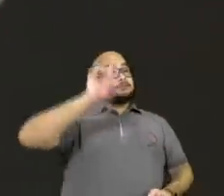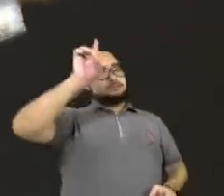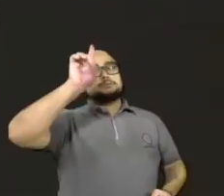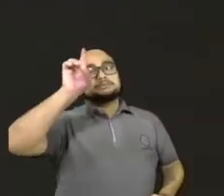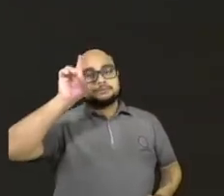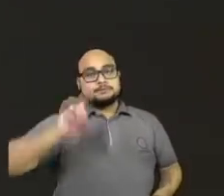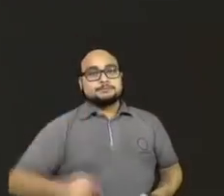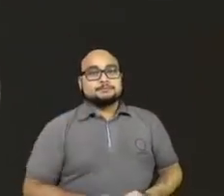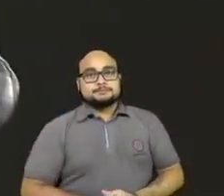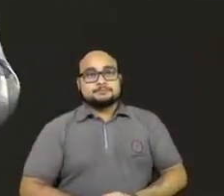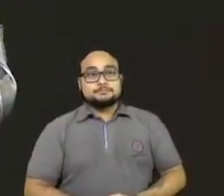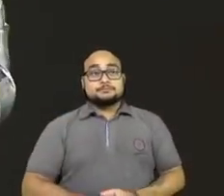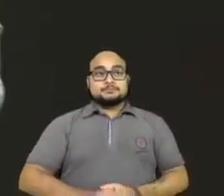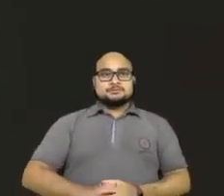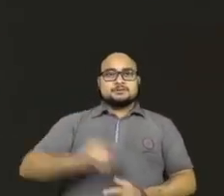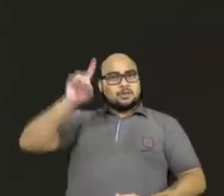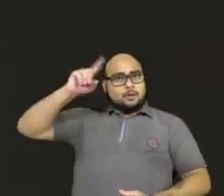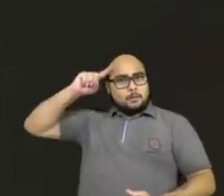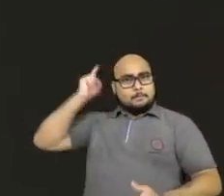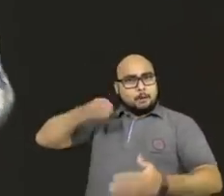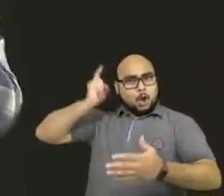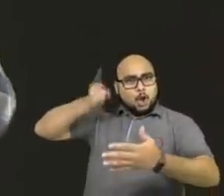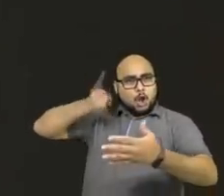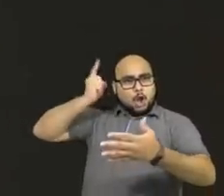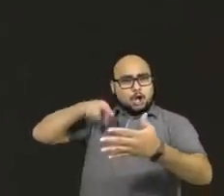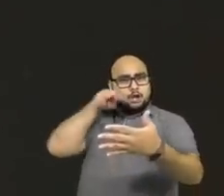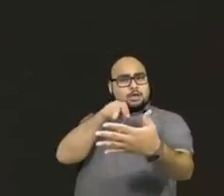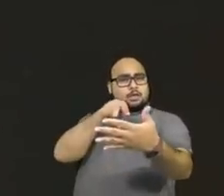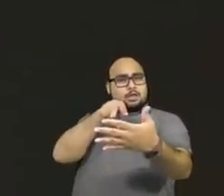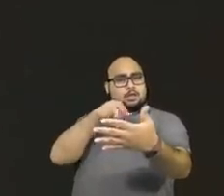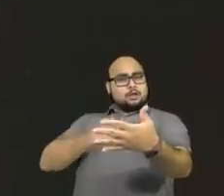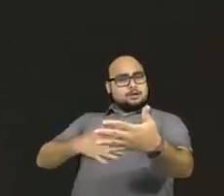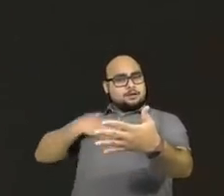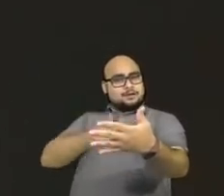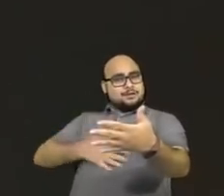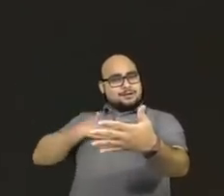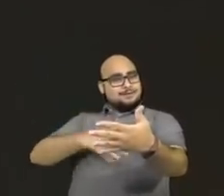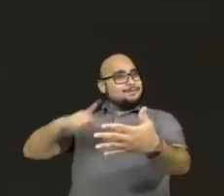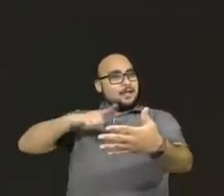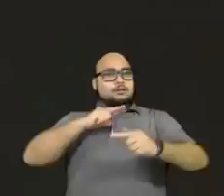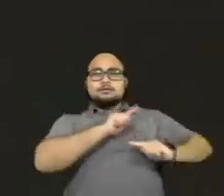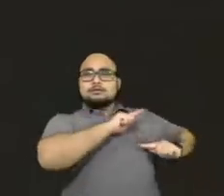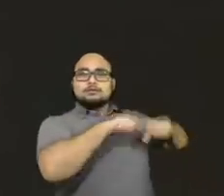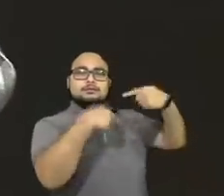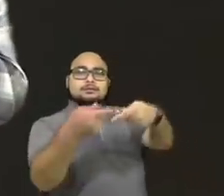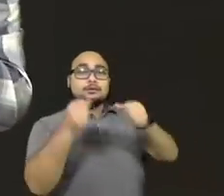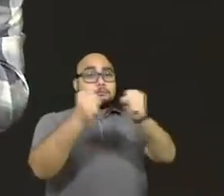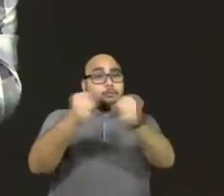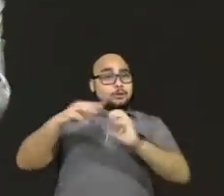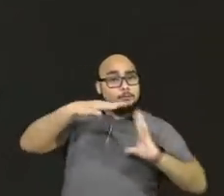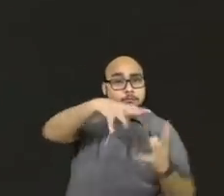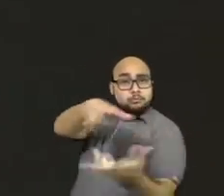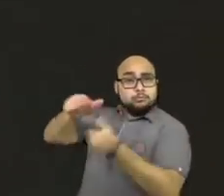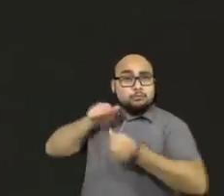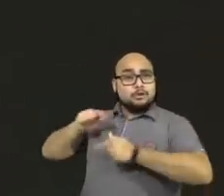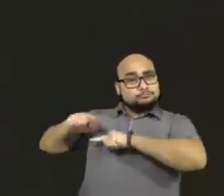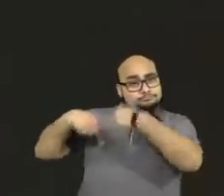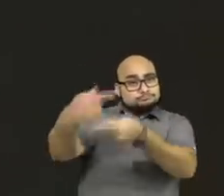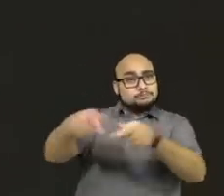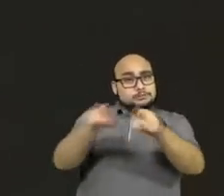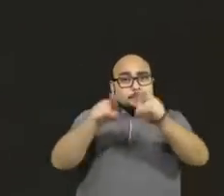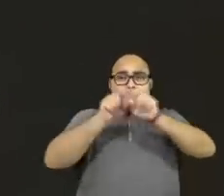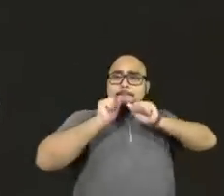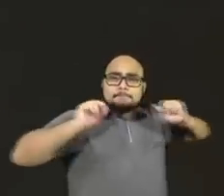seus mandamentos tem grande prazer. A sua descendência será poderosa na terra, a sua geração será